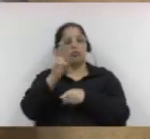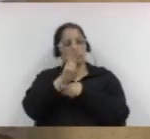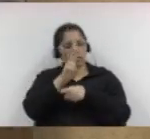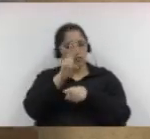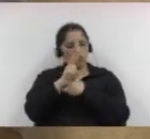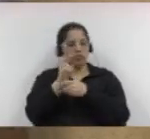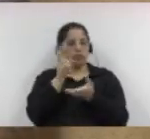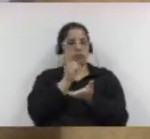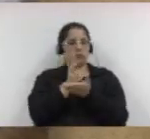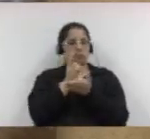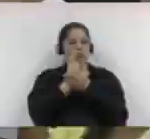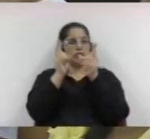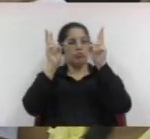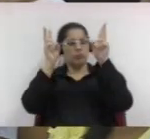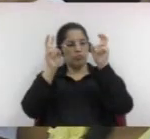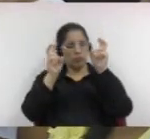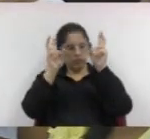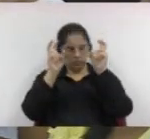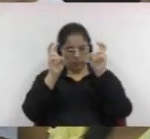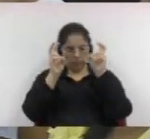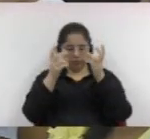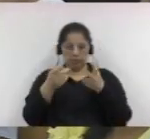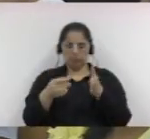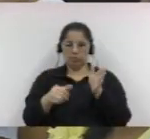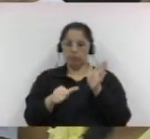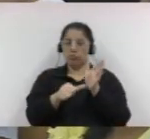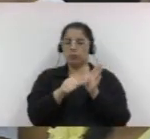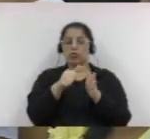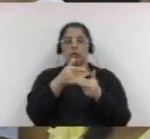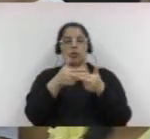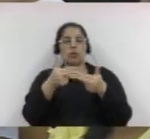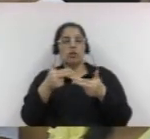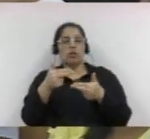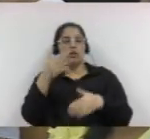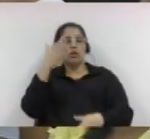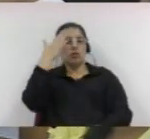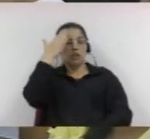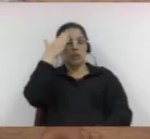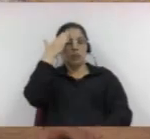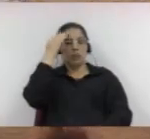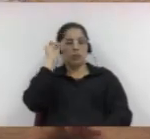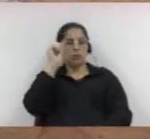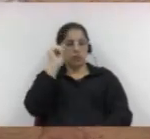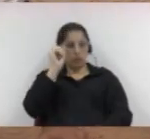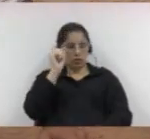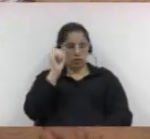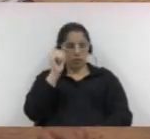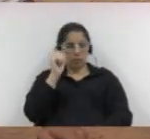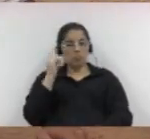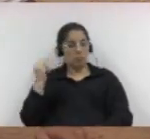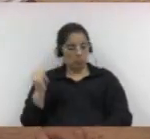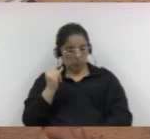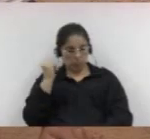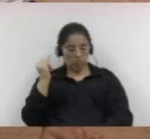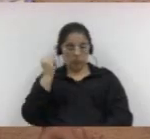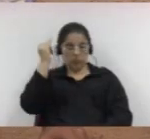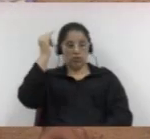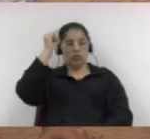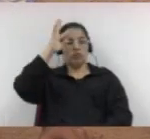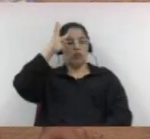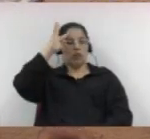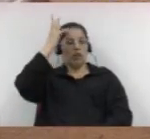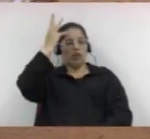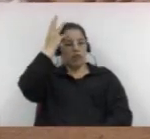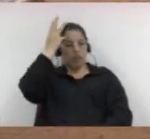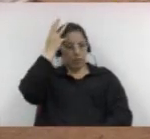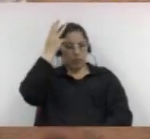tenho trabalhado diuturnamente com este tema. A primeira coisa fundamental é que o requerimento de Vossa Excelência vem em boa hora e é um